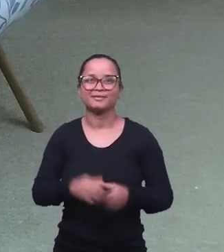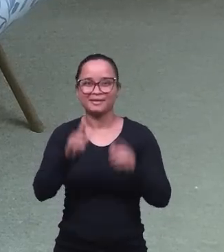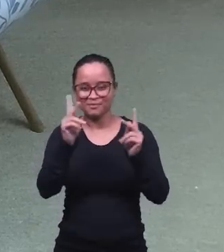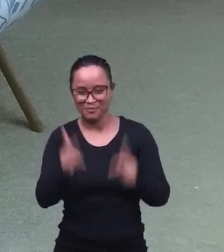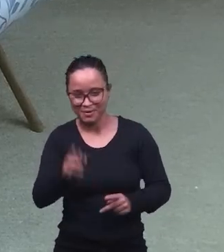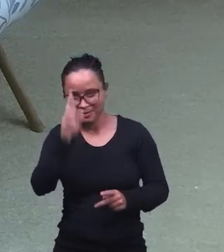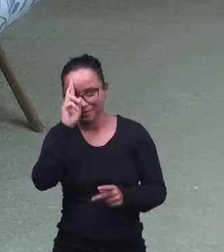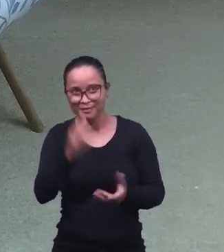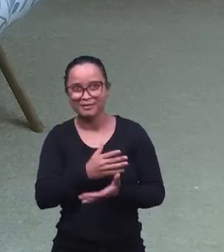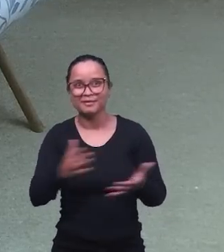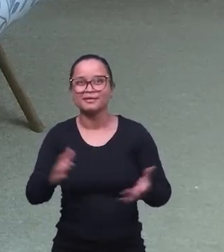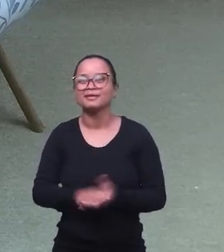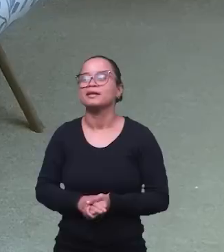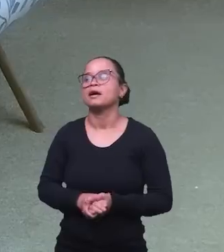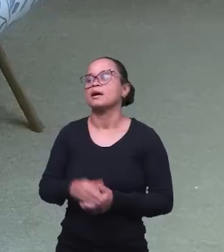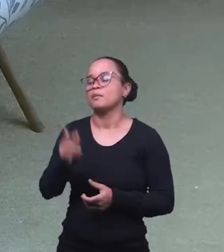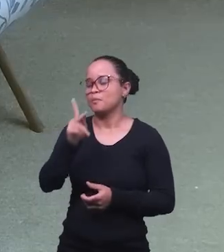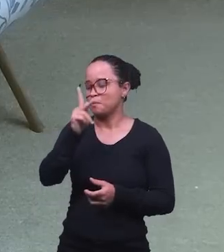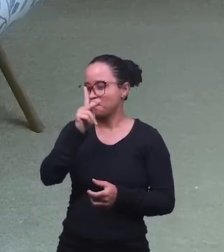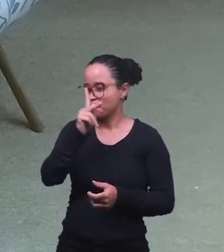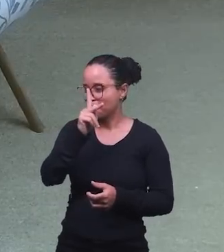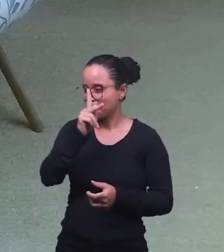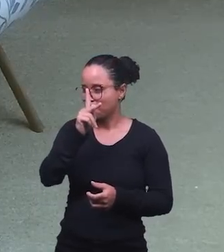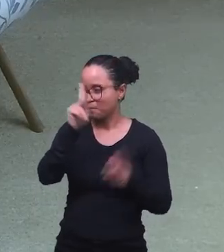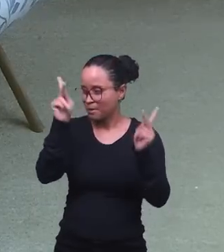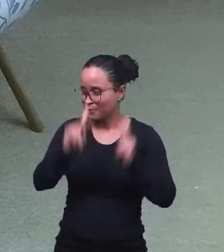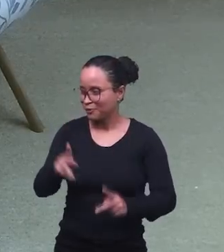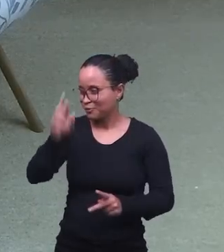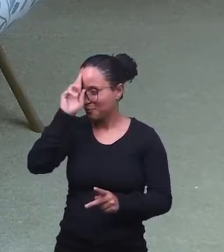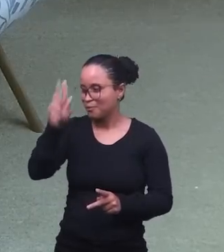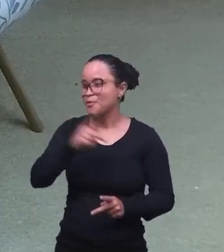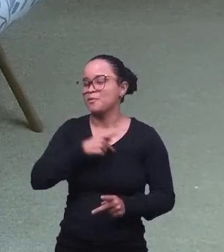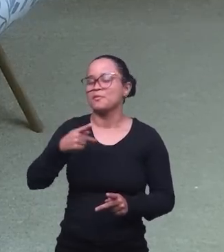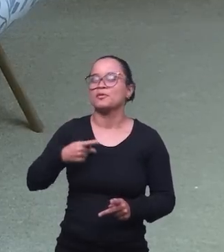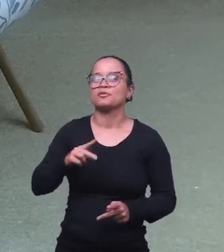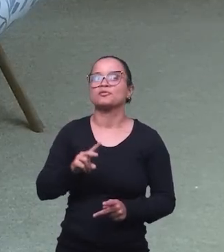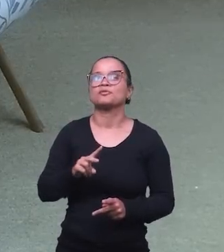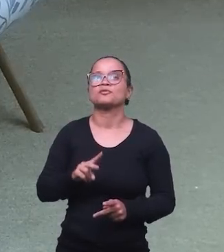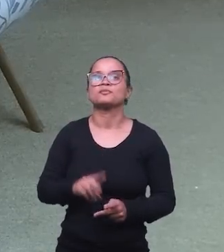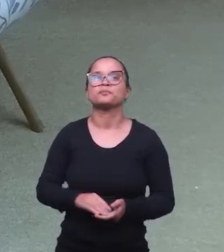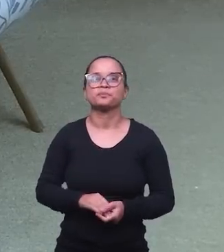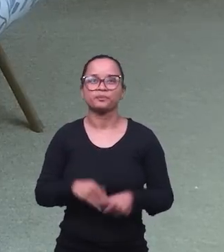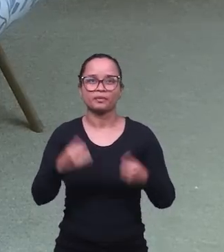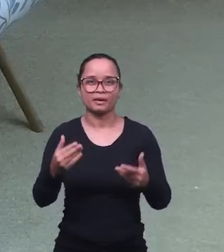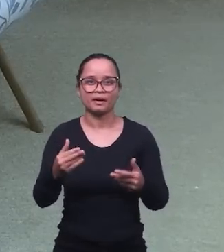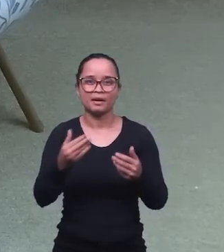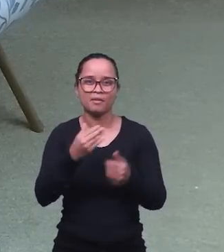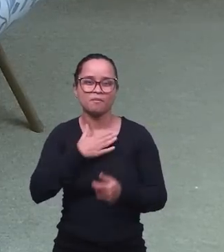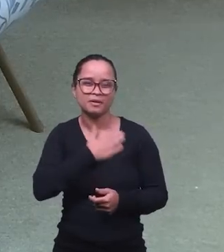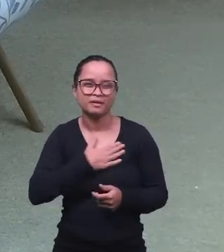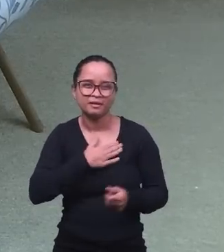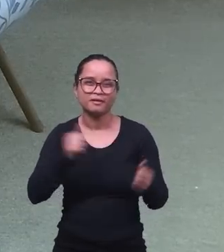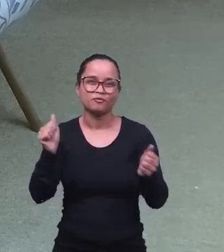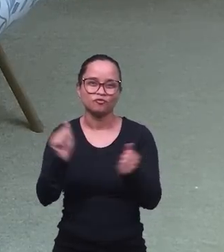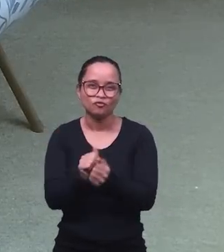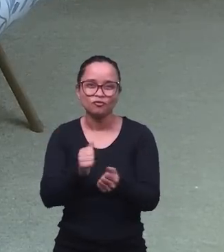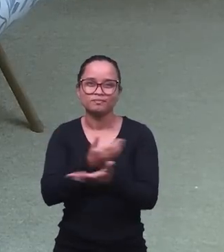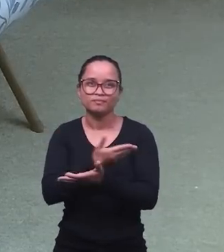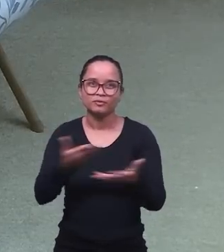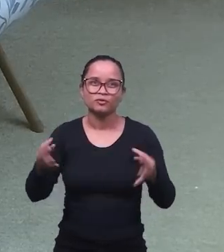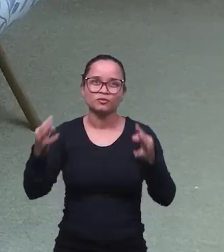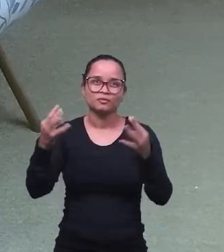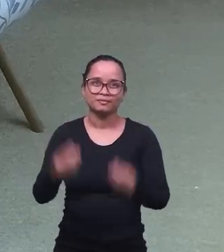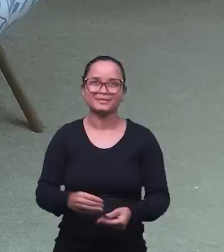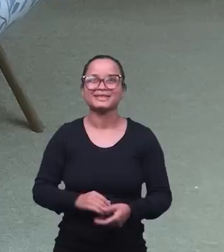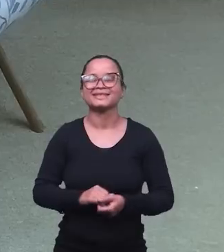do Senhor, Michele. A paz do Senhor, pastor Walter. Prazer estar aqui nesta tarde aqui com os irmãos, com todos. Muito feliz por